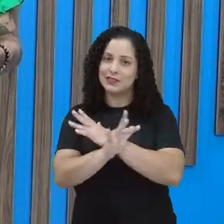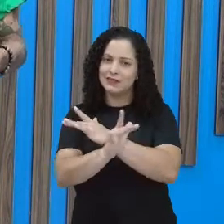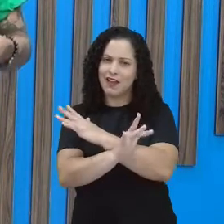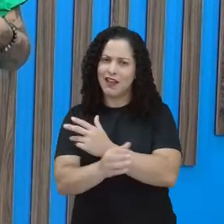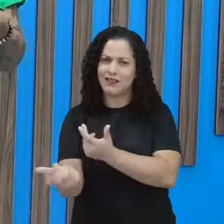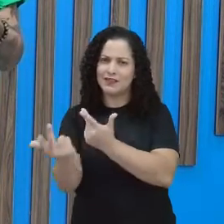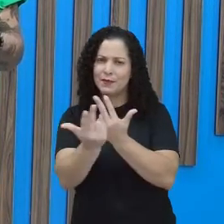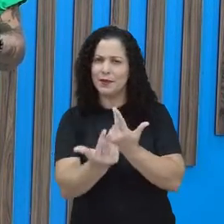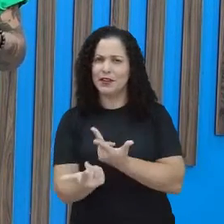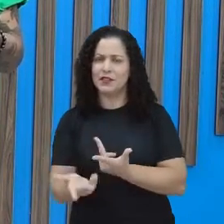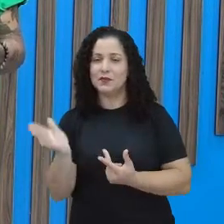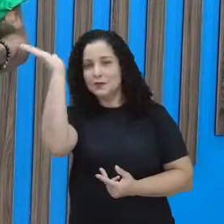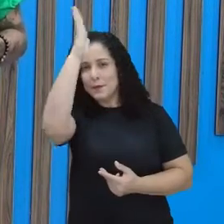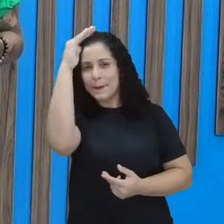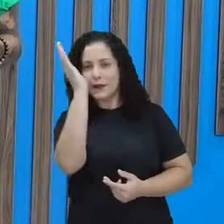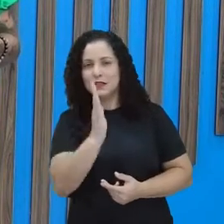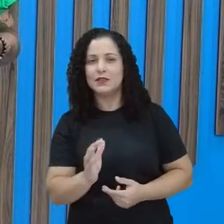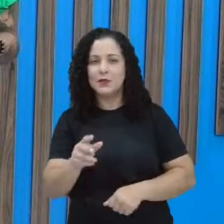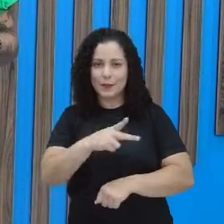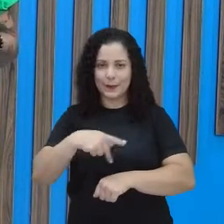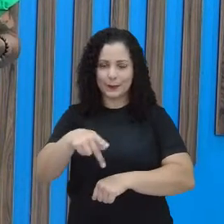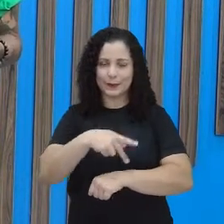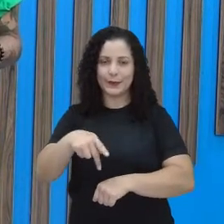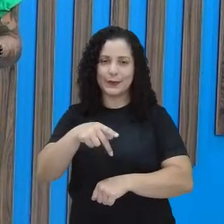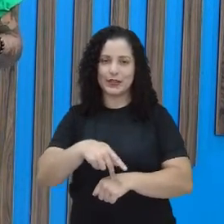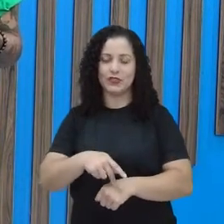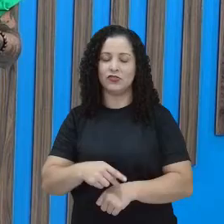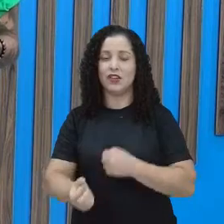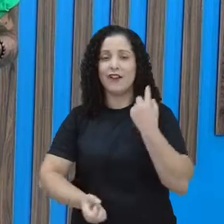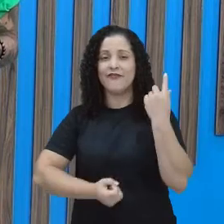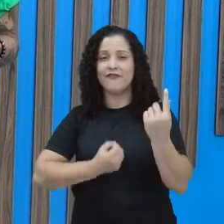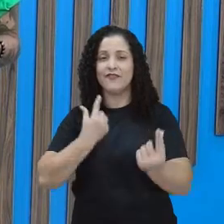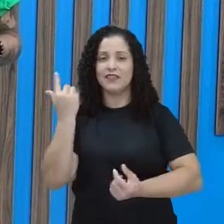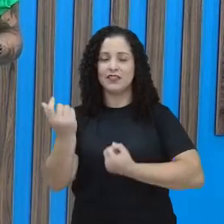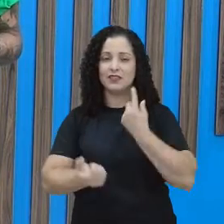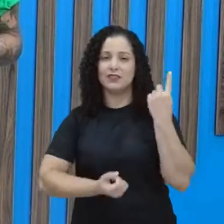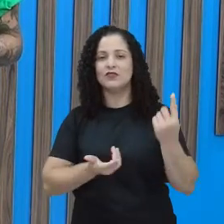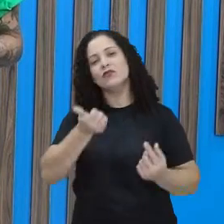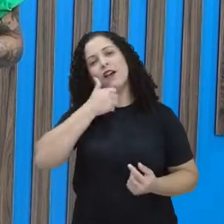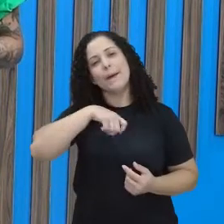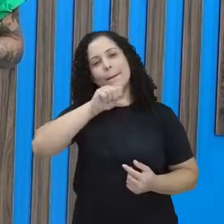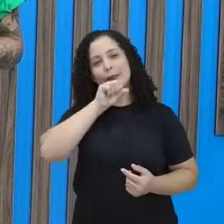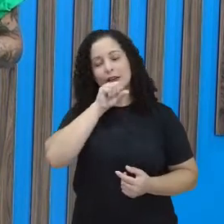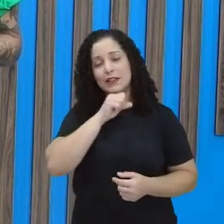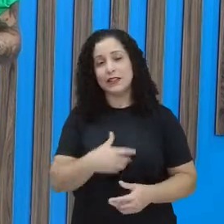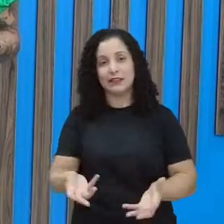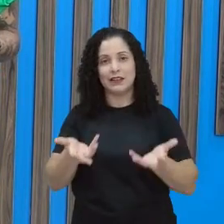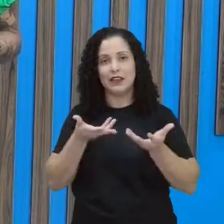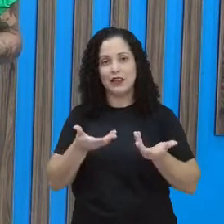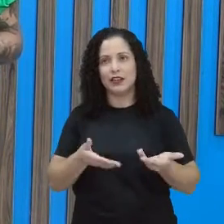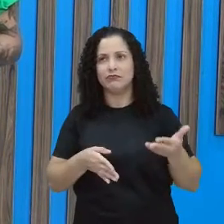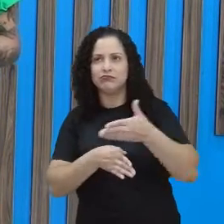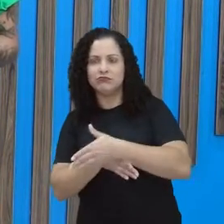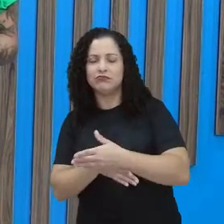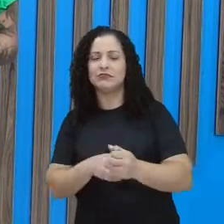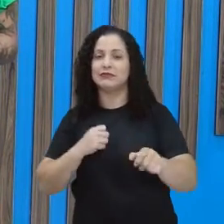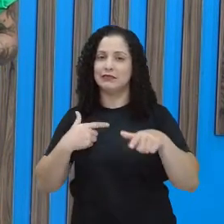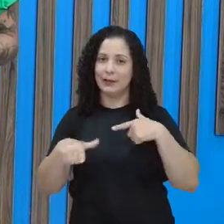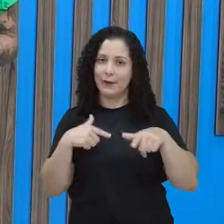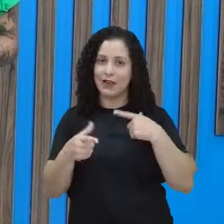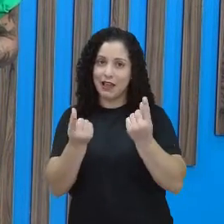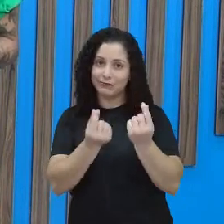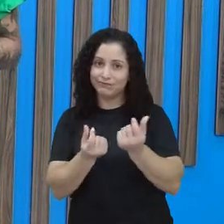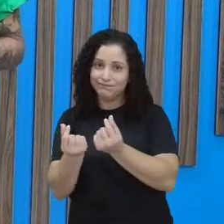nossa, um país como o nosso, é que muitas vezes as mães, para poder voltar ao trabalho, que é uma questão